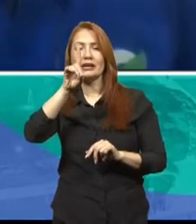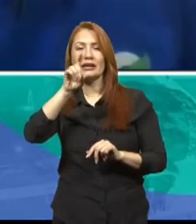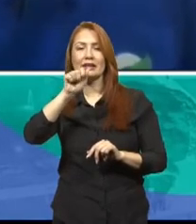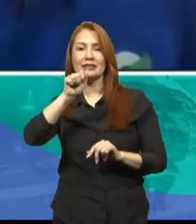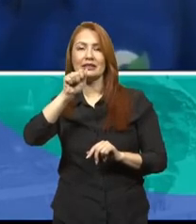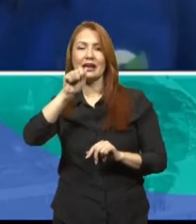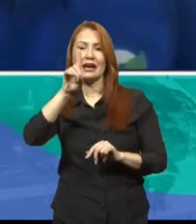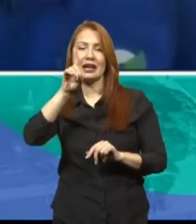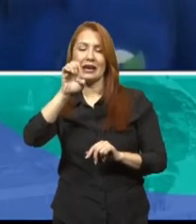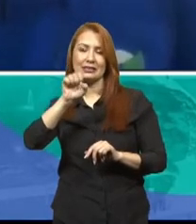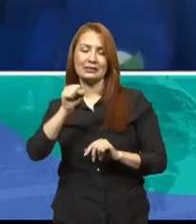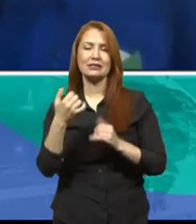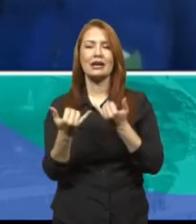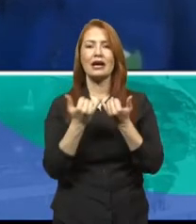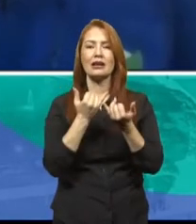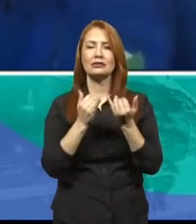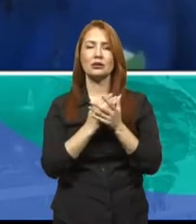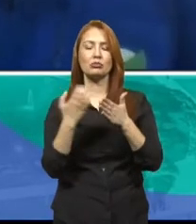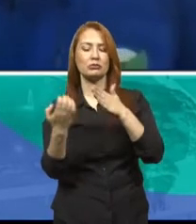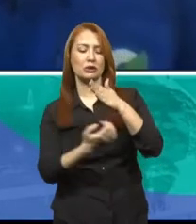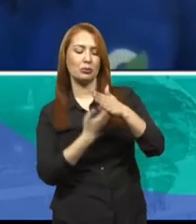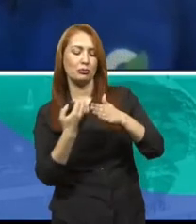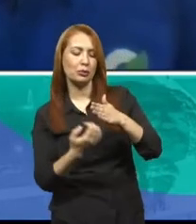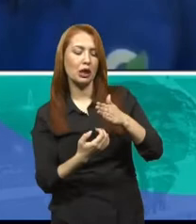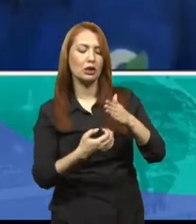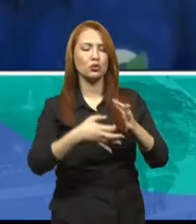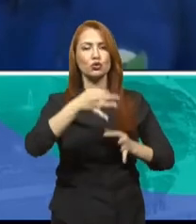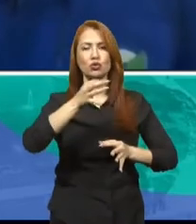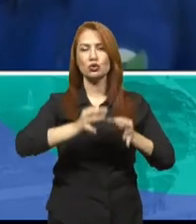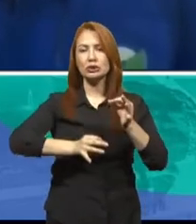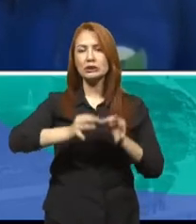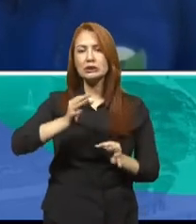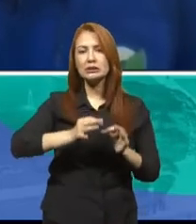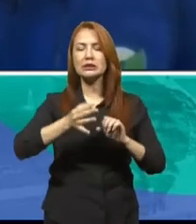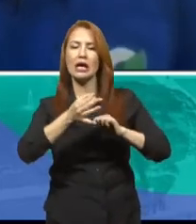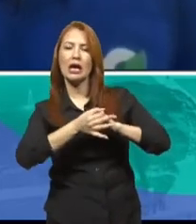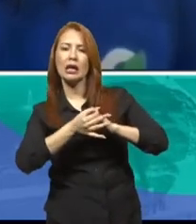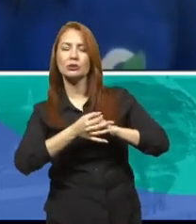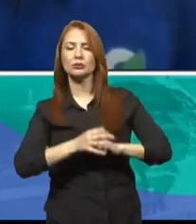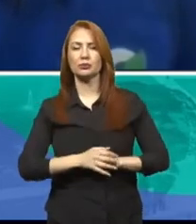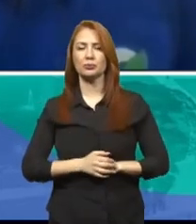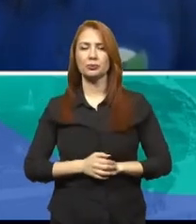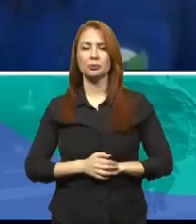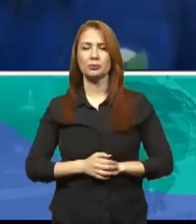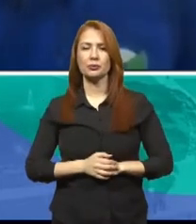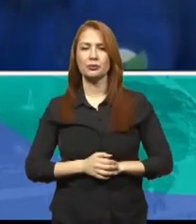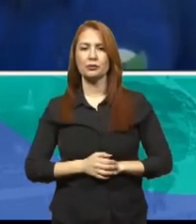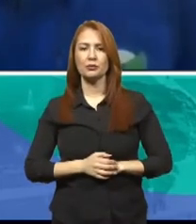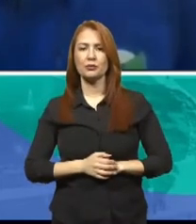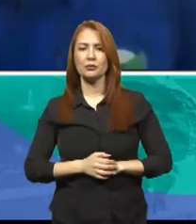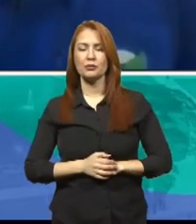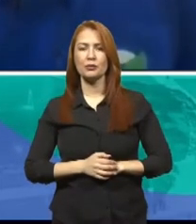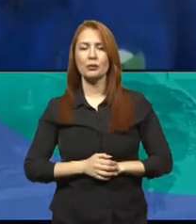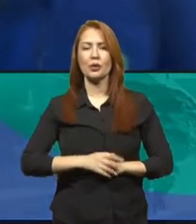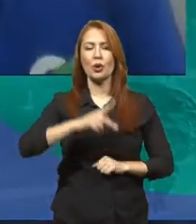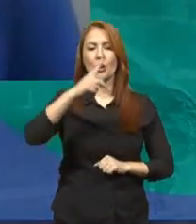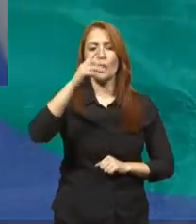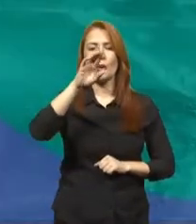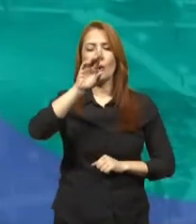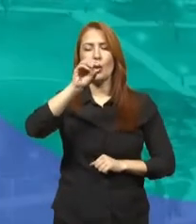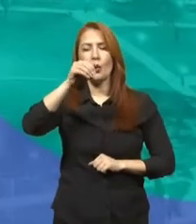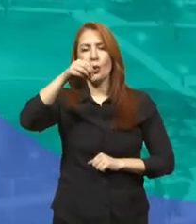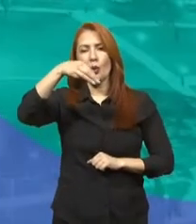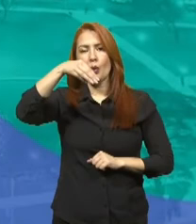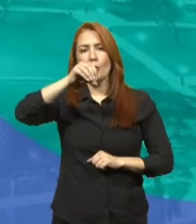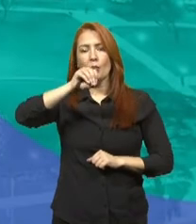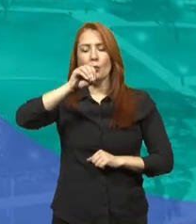do judiciário, da promotoria pública, da... Uma outra questão que, às vezes, hoje a